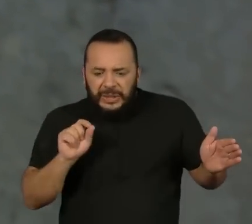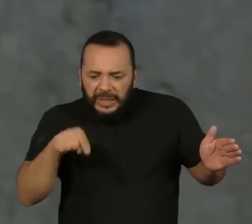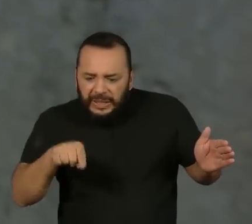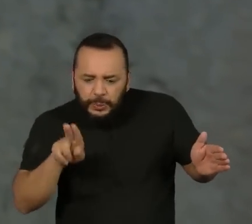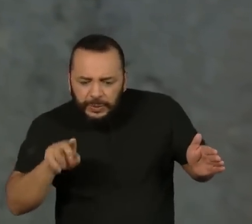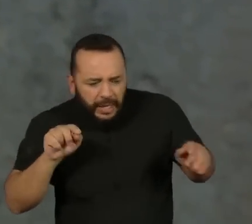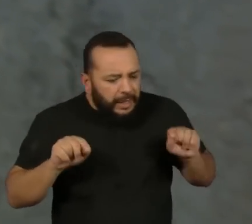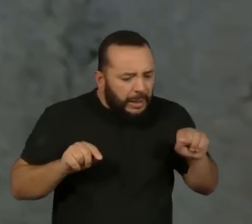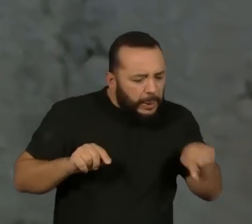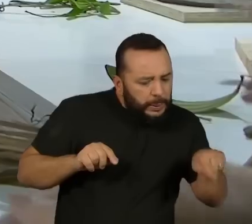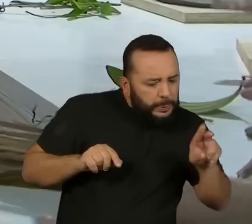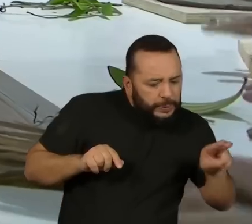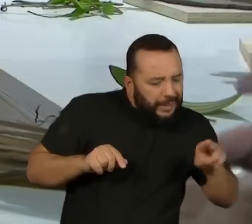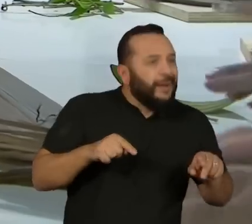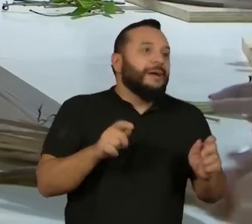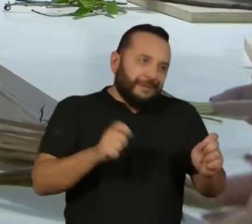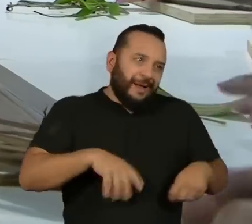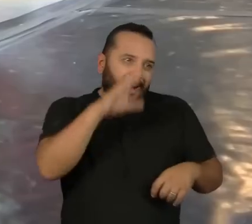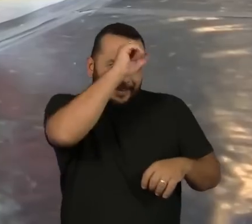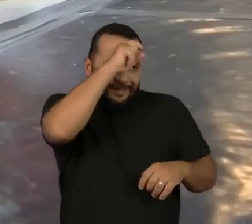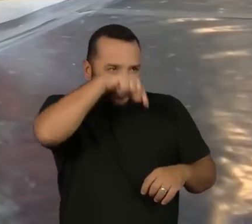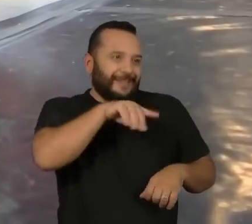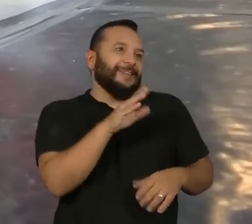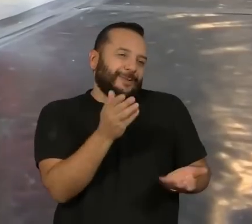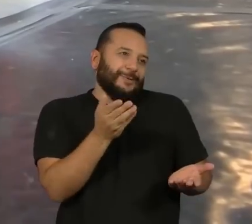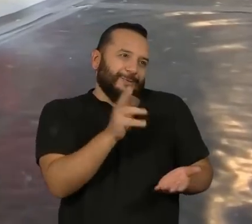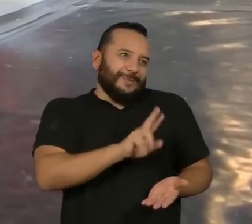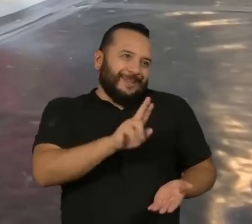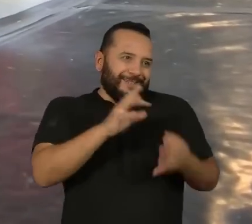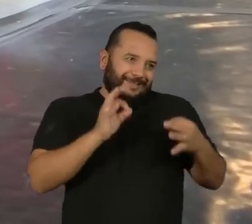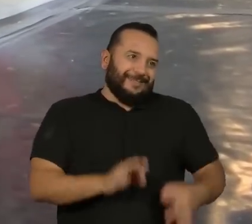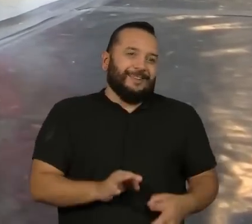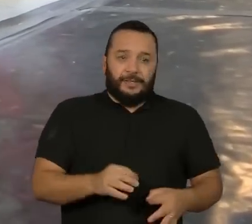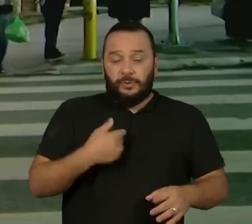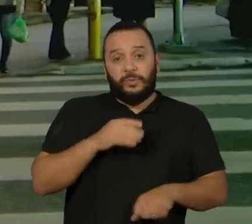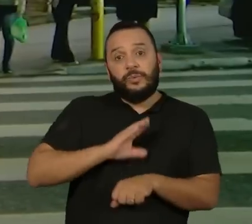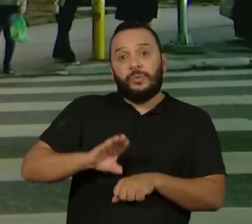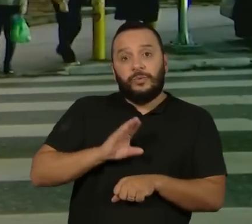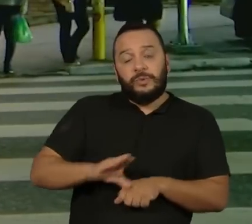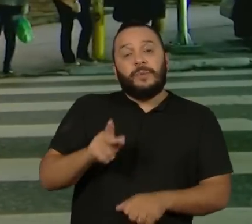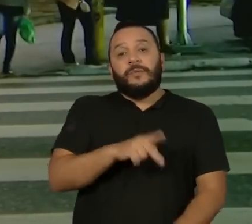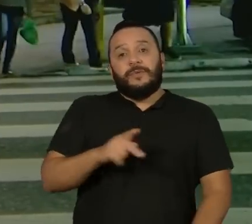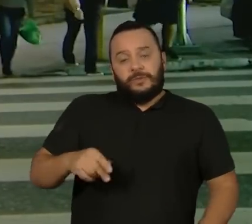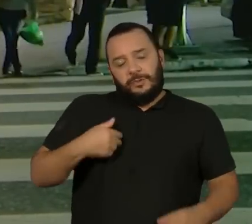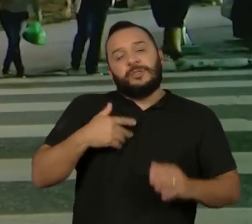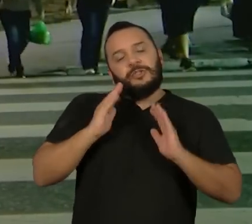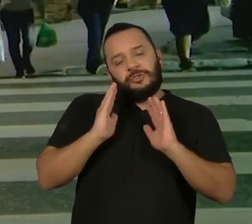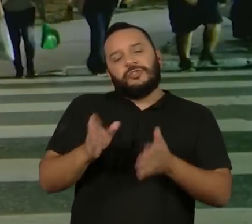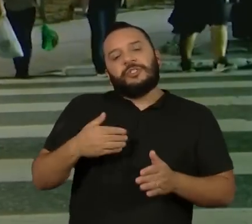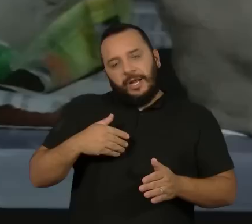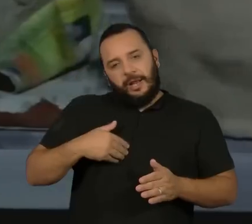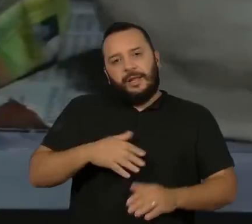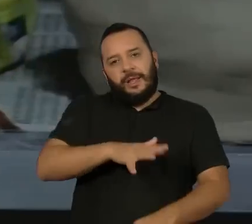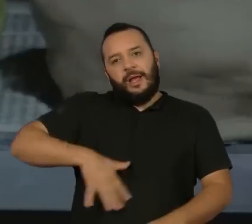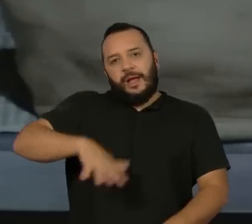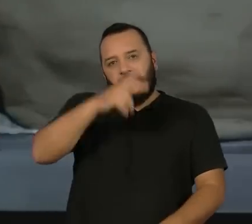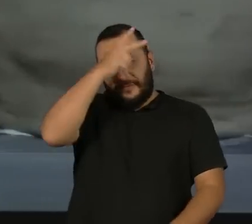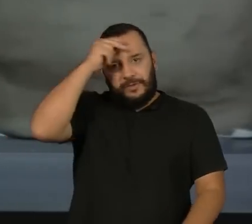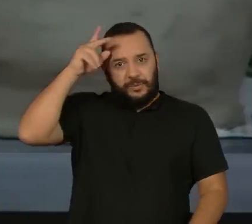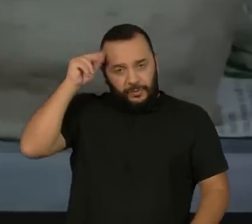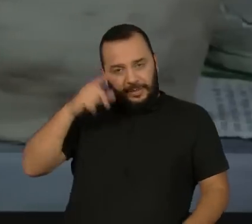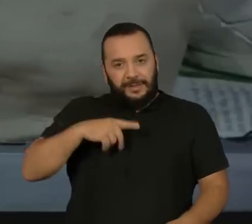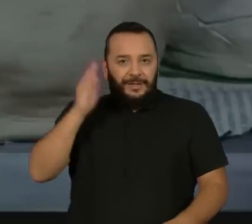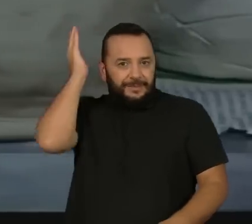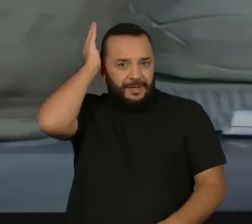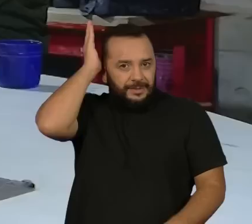nem o que fazer com aquele material. O curso, destinado aos professores da rede municipal, acontece no Sesc Pompeia. Por aqui,